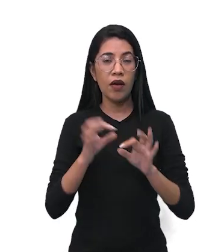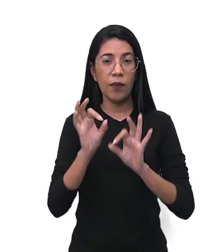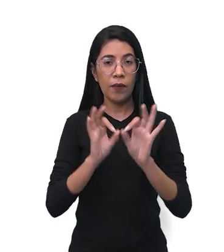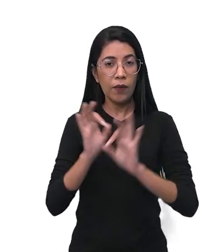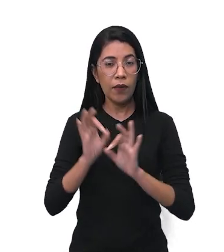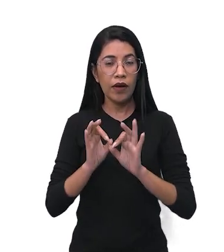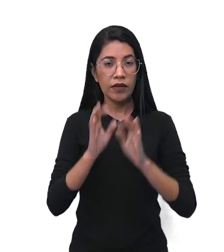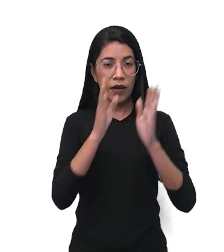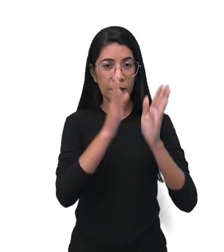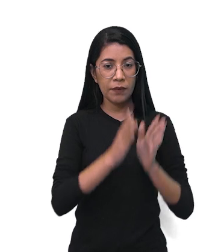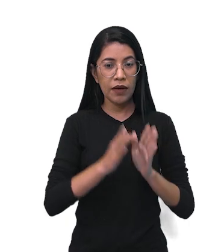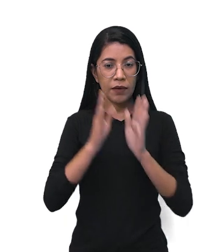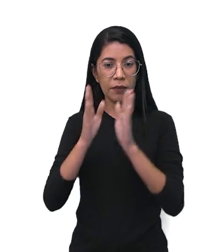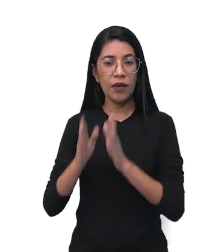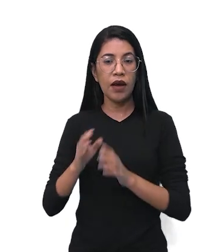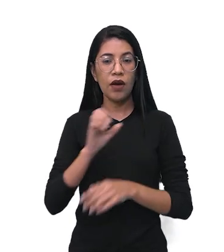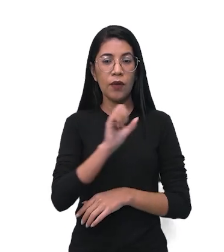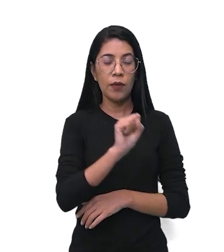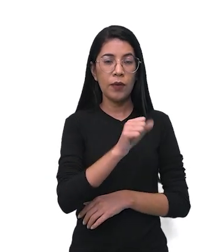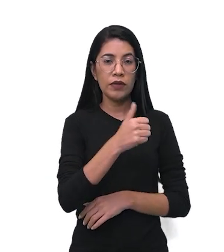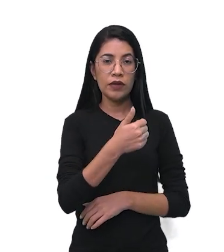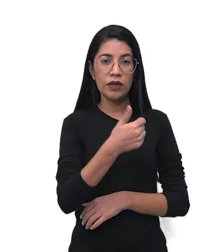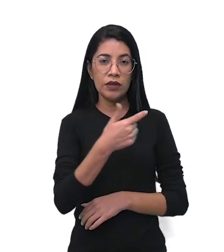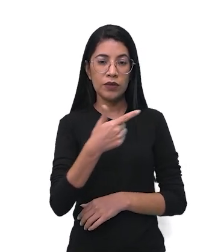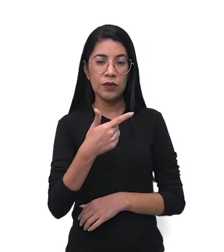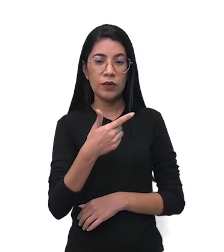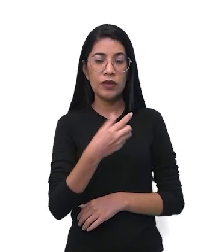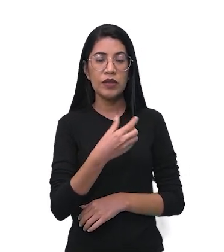24,36 igual